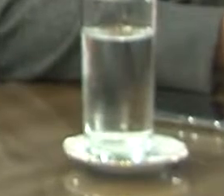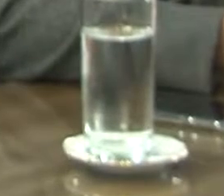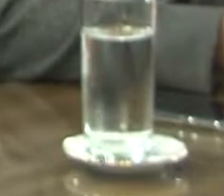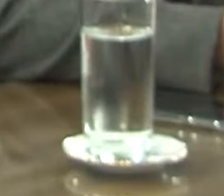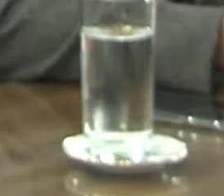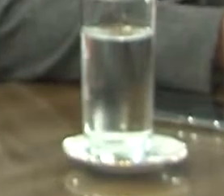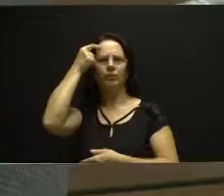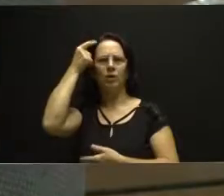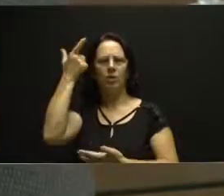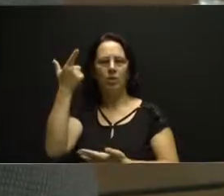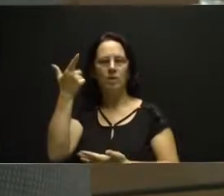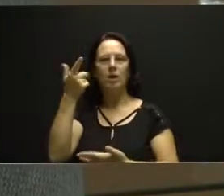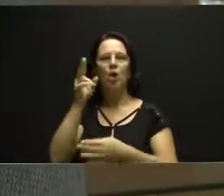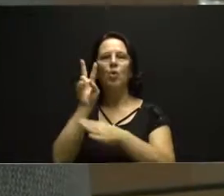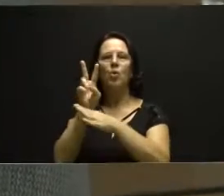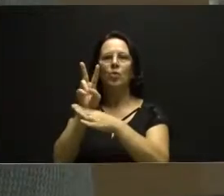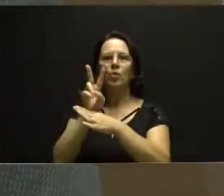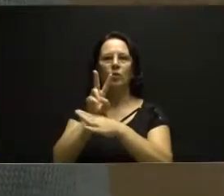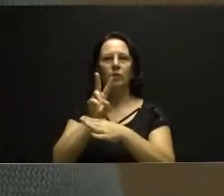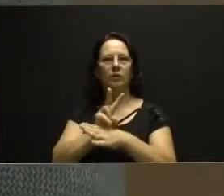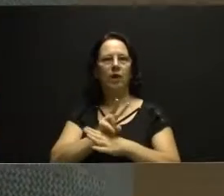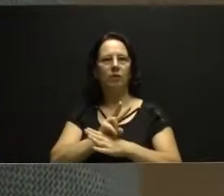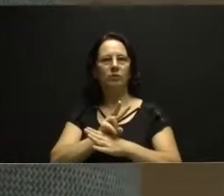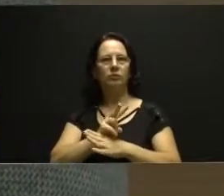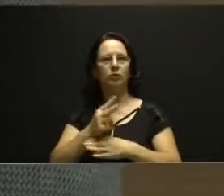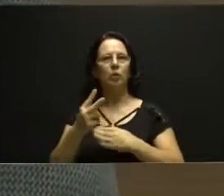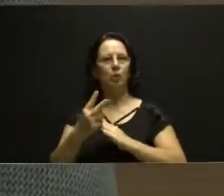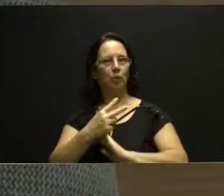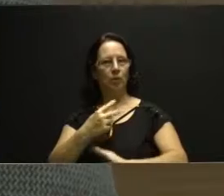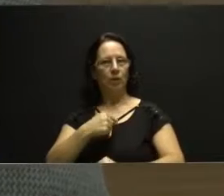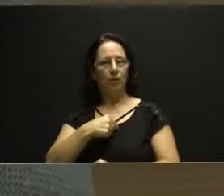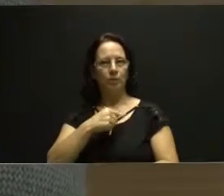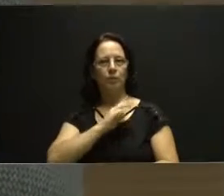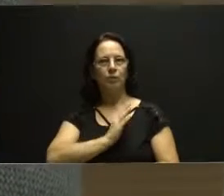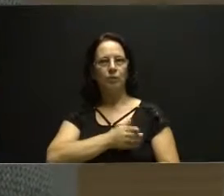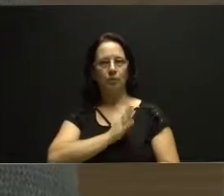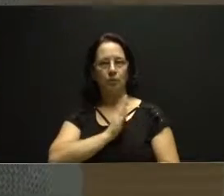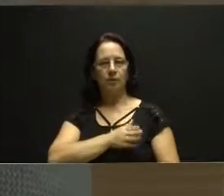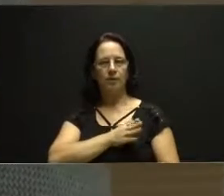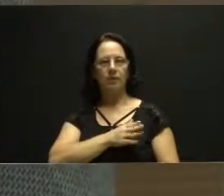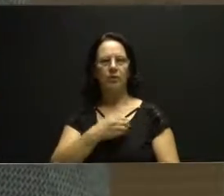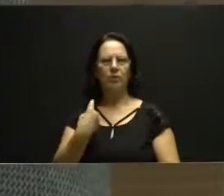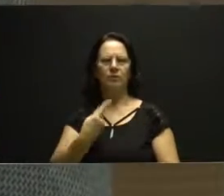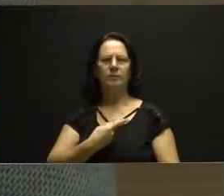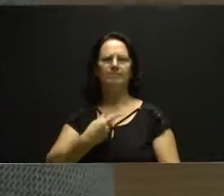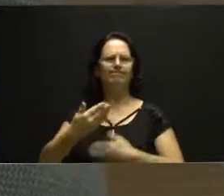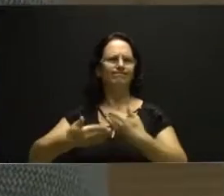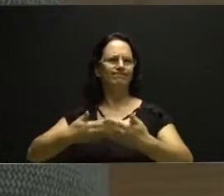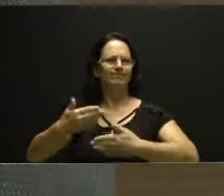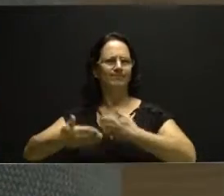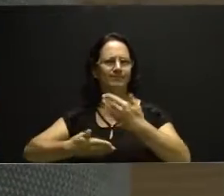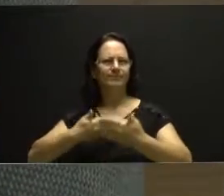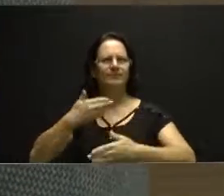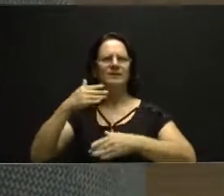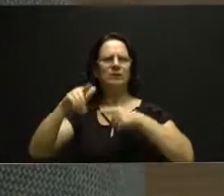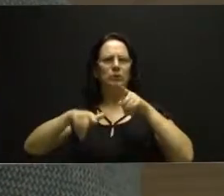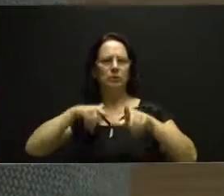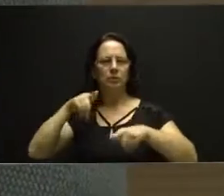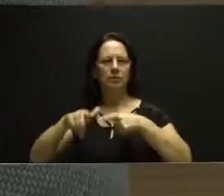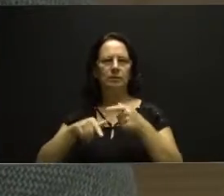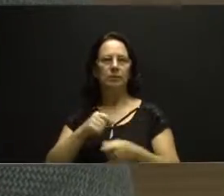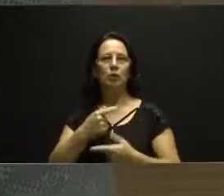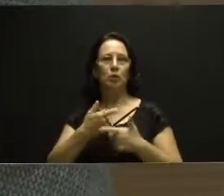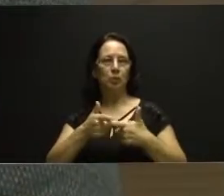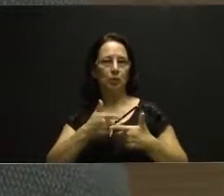conscientização e o cuidado com o próprio coração haja vista as nossas vidas são muito atarefados e os sintomas